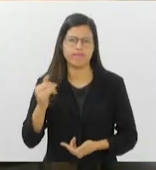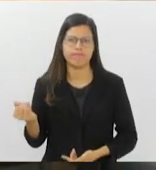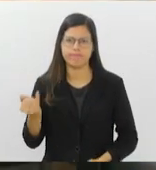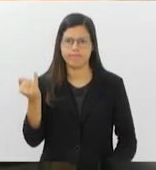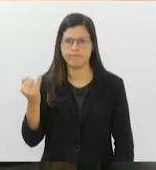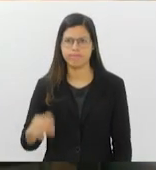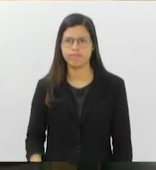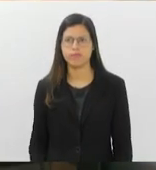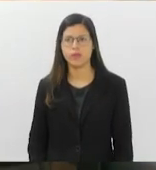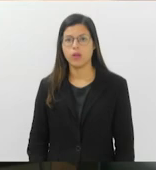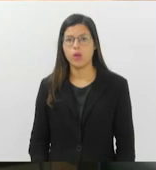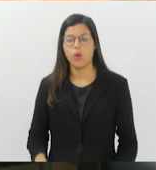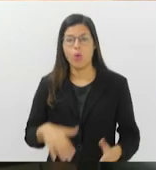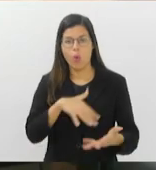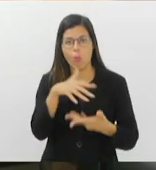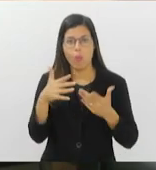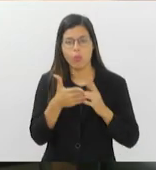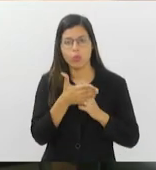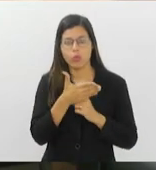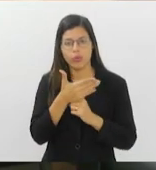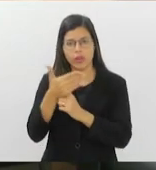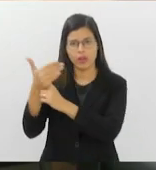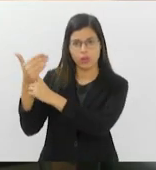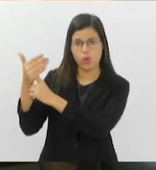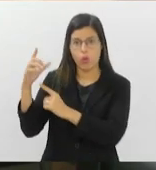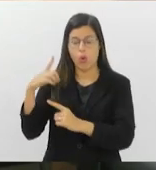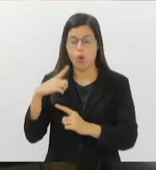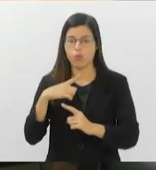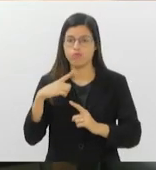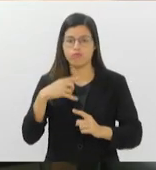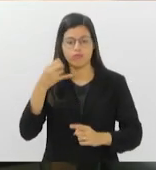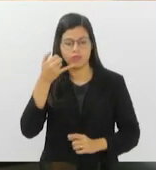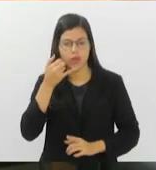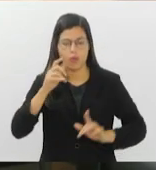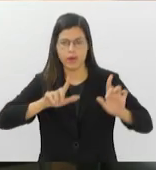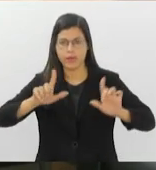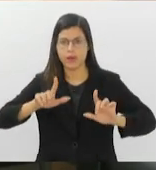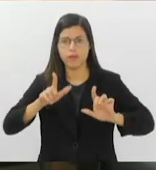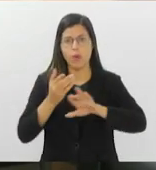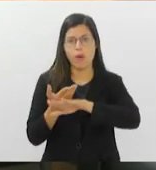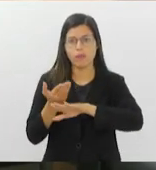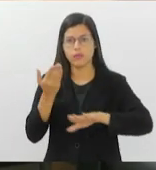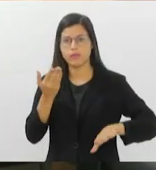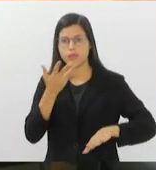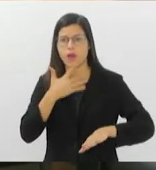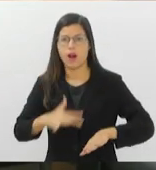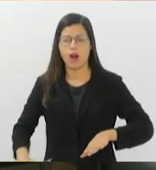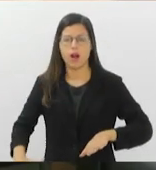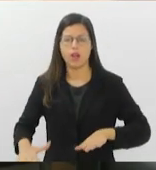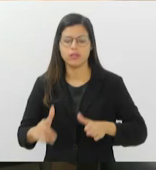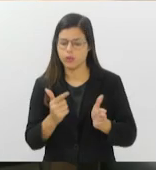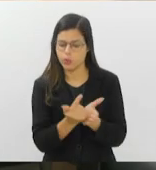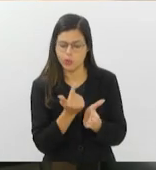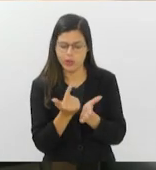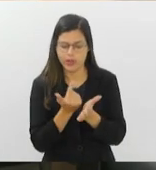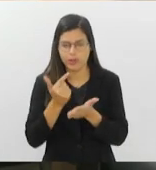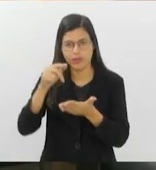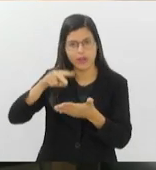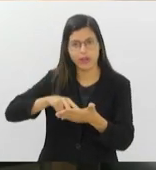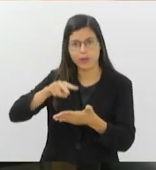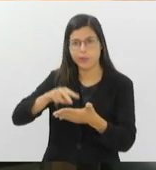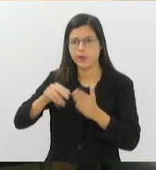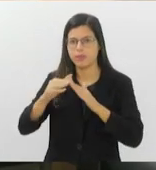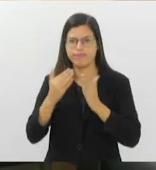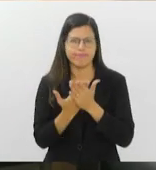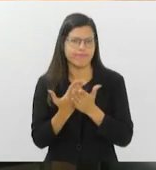O mundo tecnológico em que vivemos, cheio de telas, está afastando cada vez mais as crianças do livro físico. A escola não pode